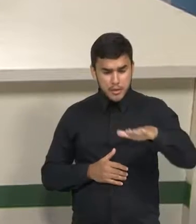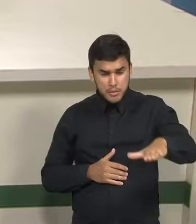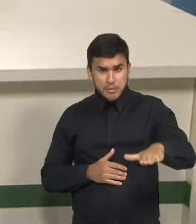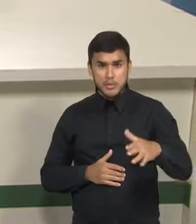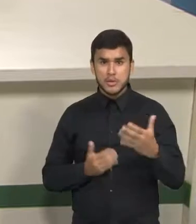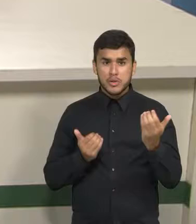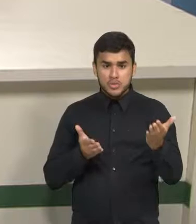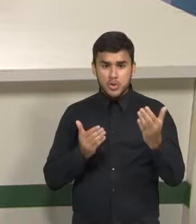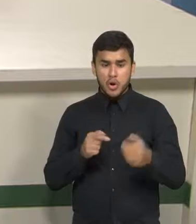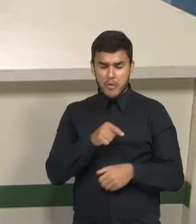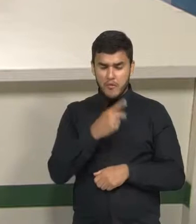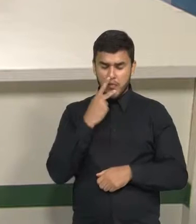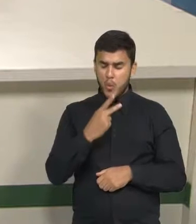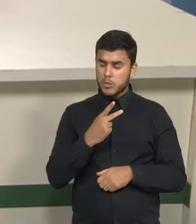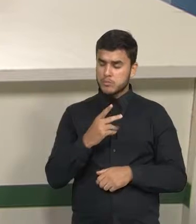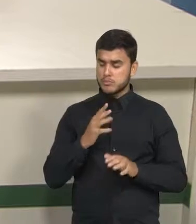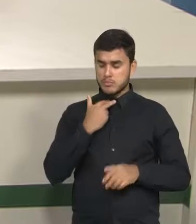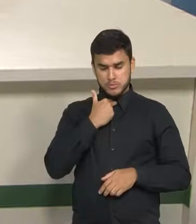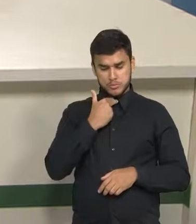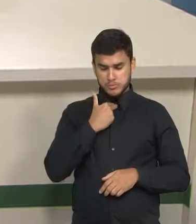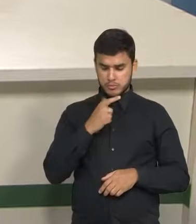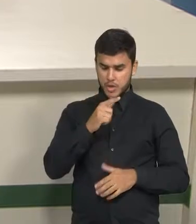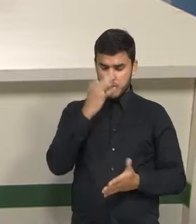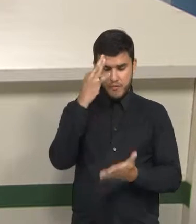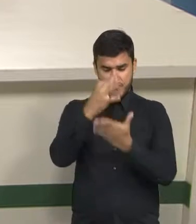por uma ameaça